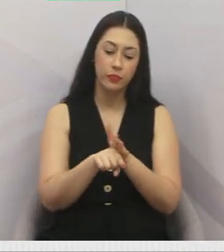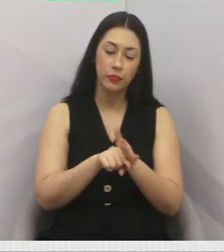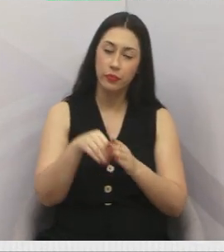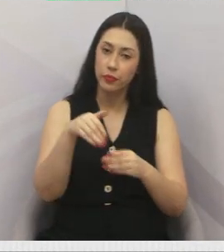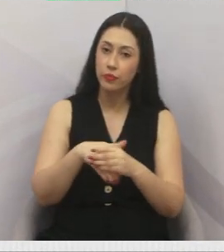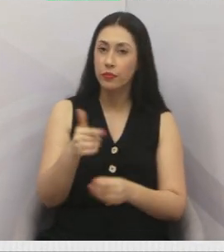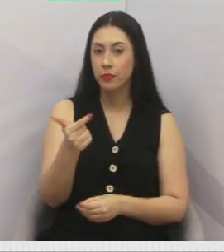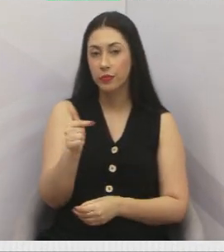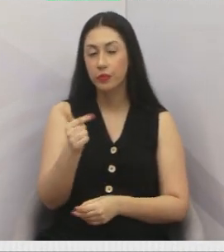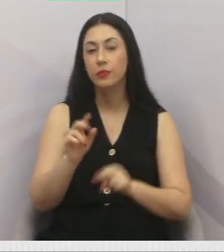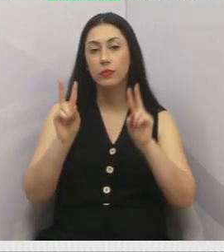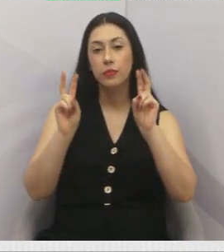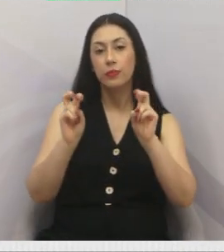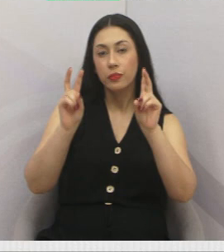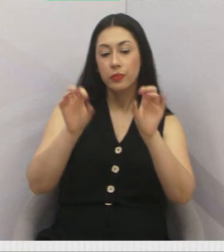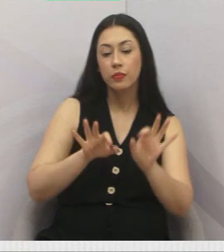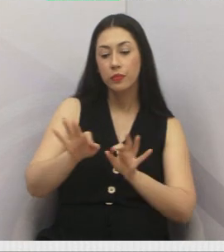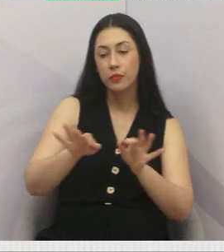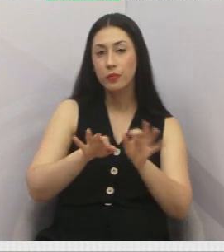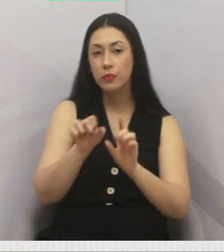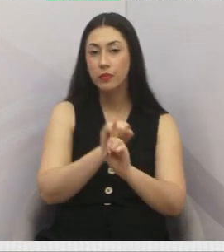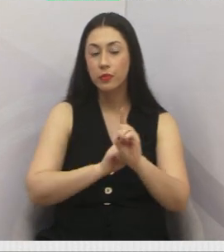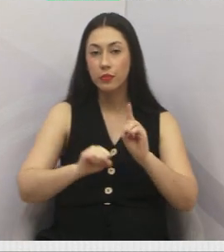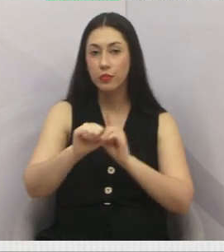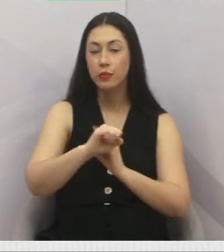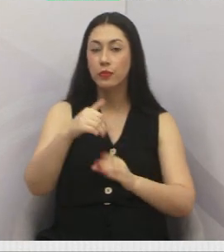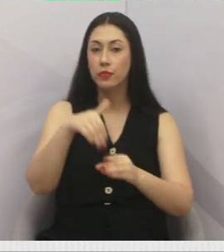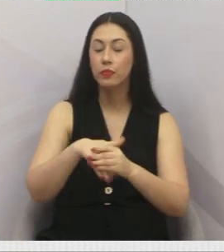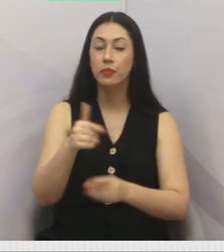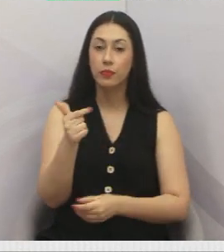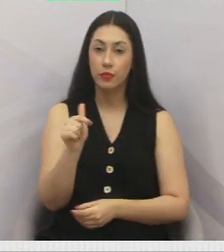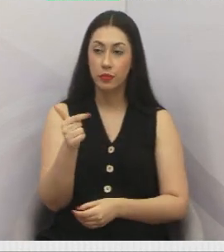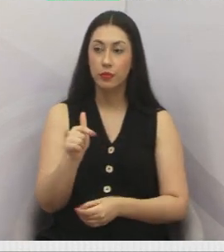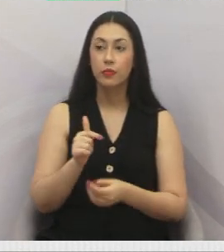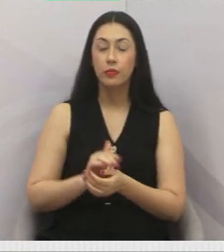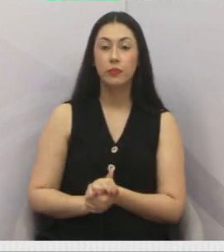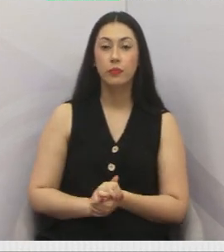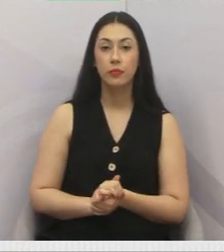voto em branco. Segmento organização da sociedade civil, voto em branco.